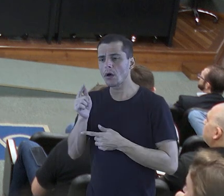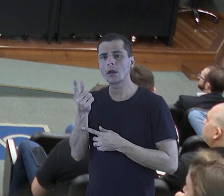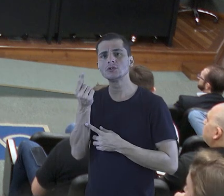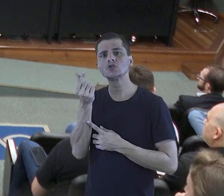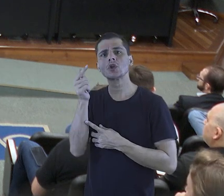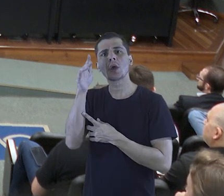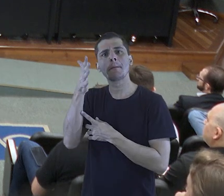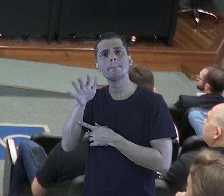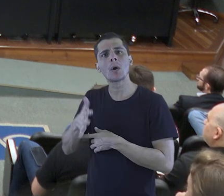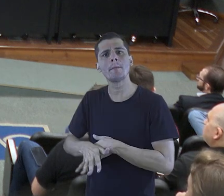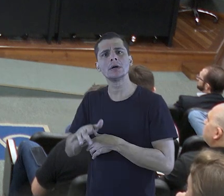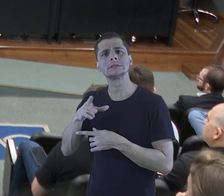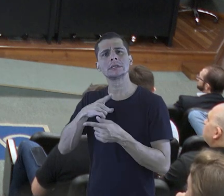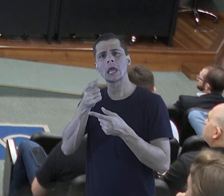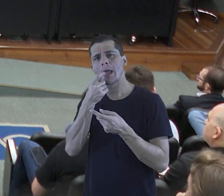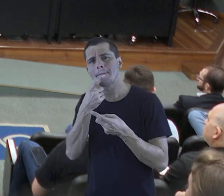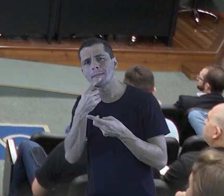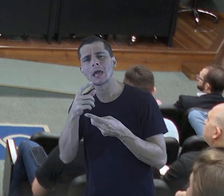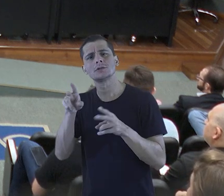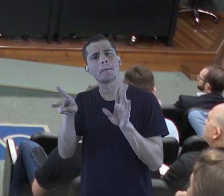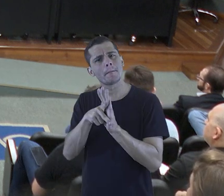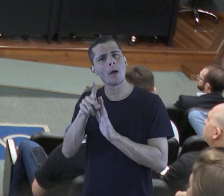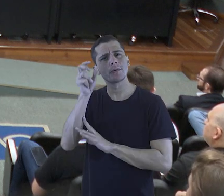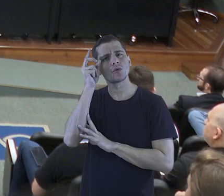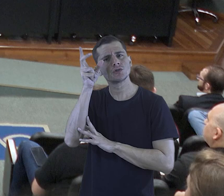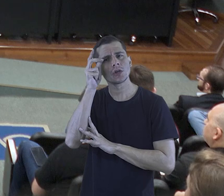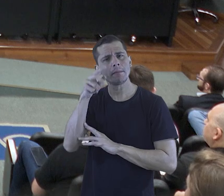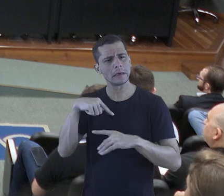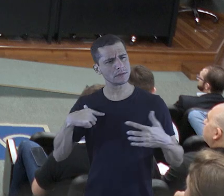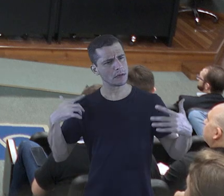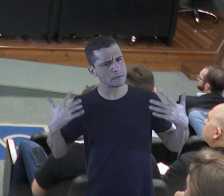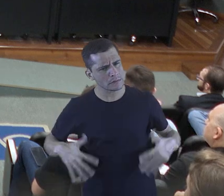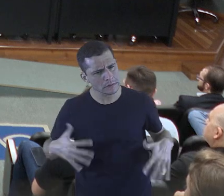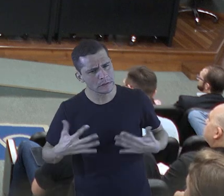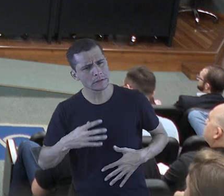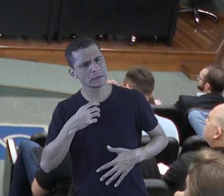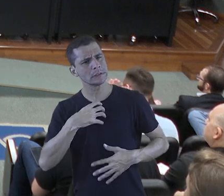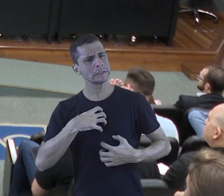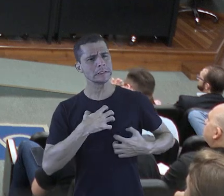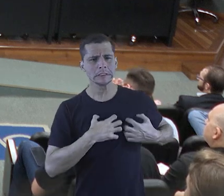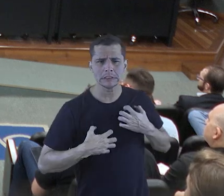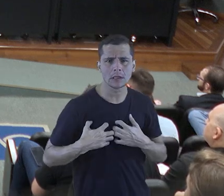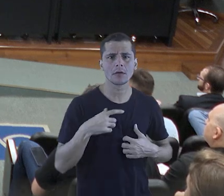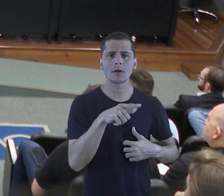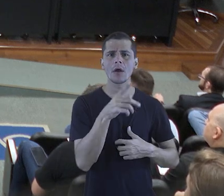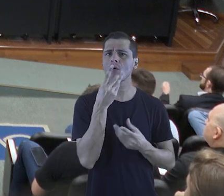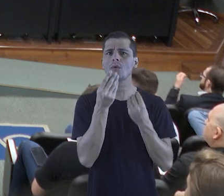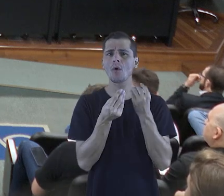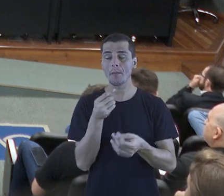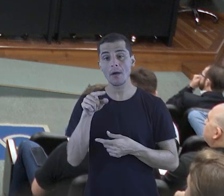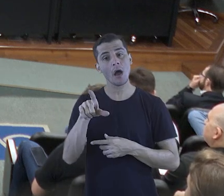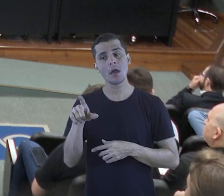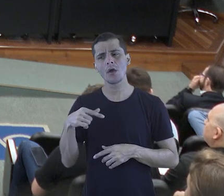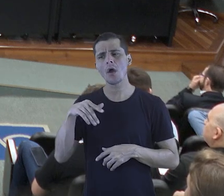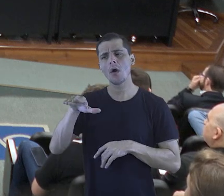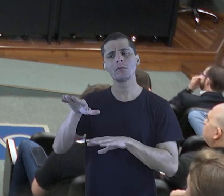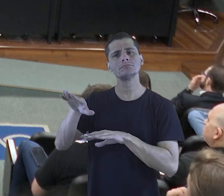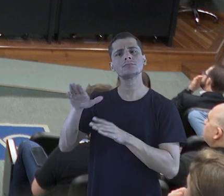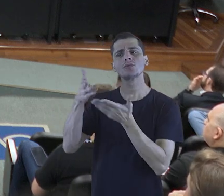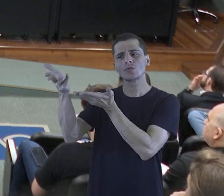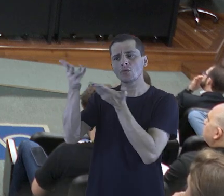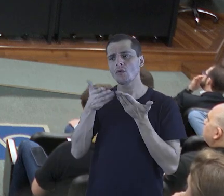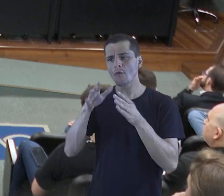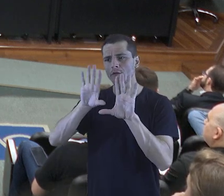sabe que dor de cabeça tem vinculação com não sei quantas doenças. Então, ele me manda, dizendo, esse mês você tem promoção, para tentar me captar de novo. Então,